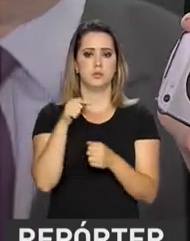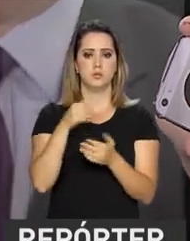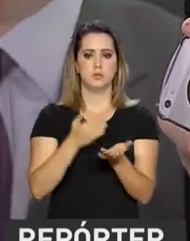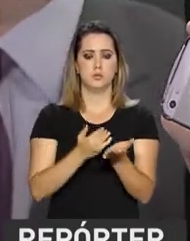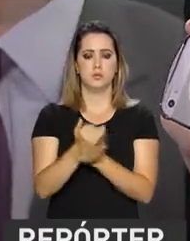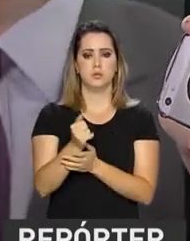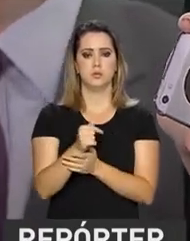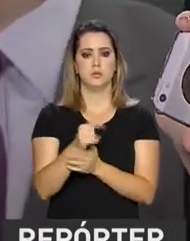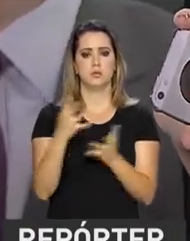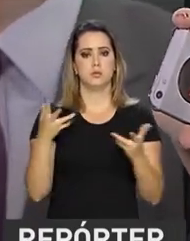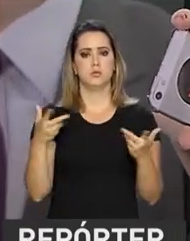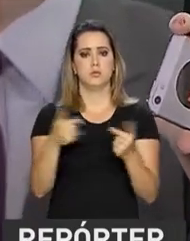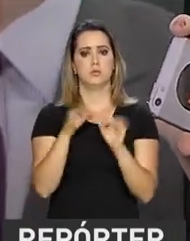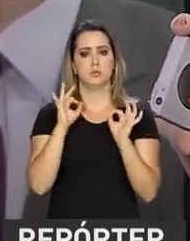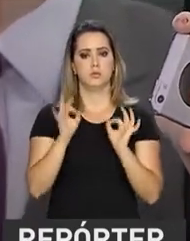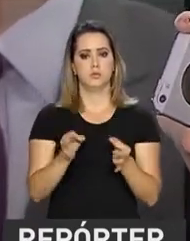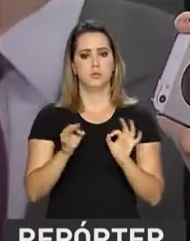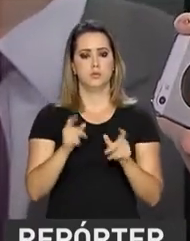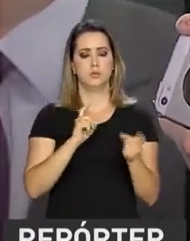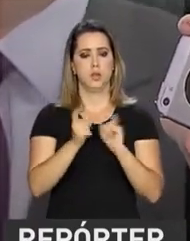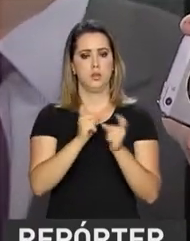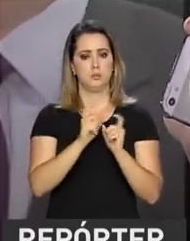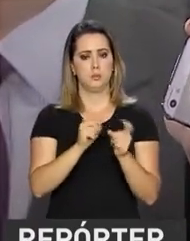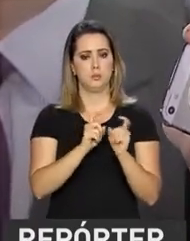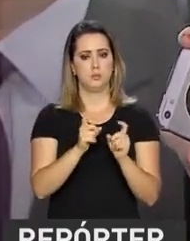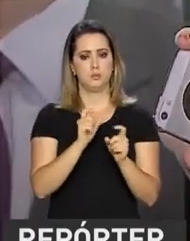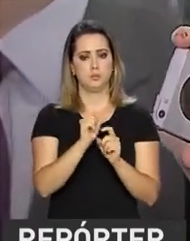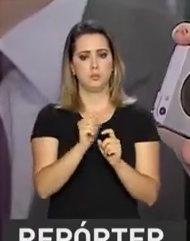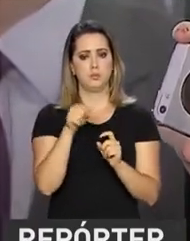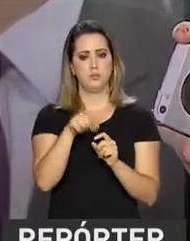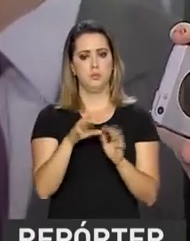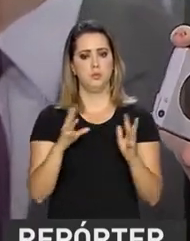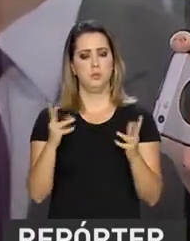partir daí, ter a eficiência plena na gestão destes eventos climáticos.